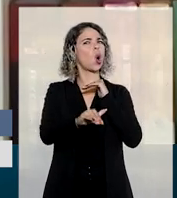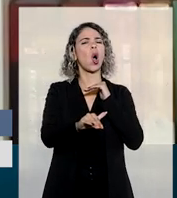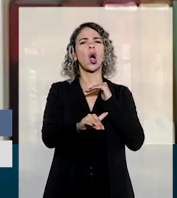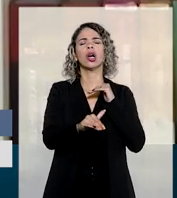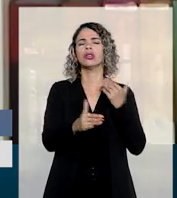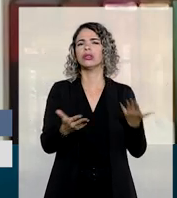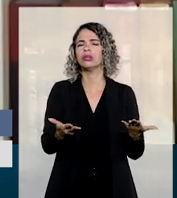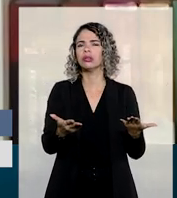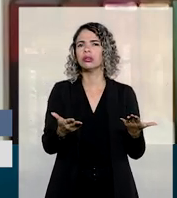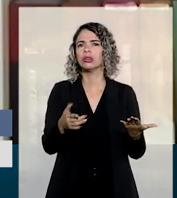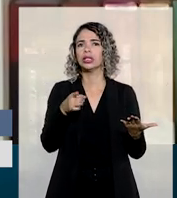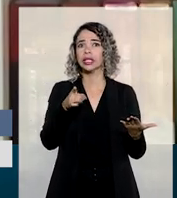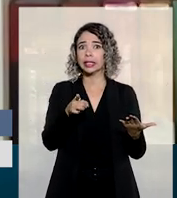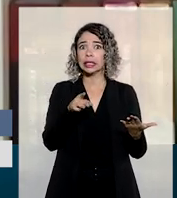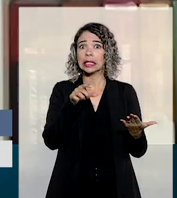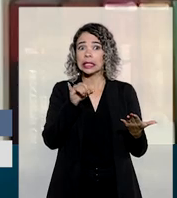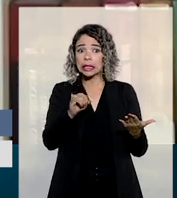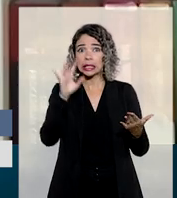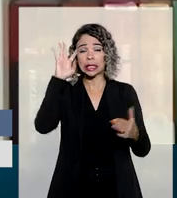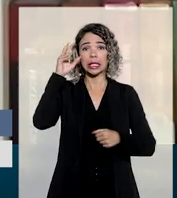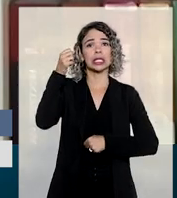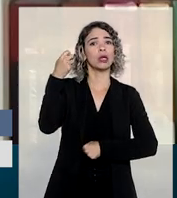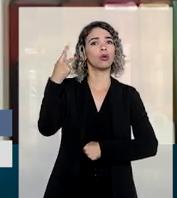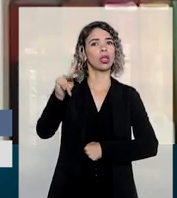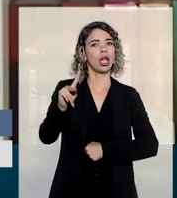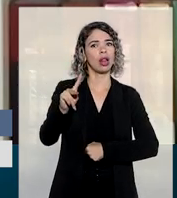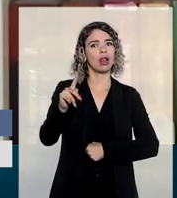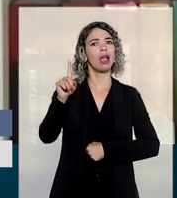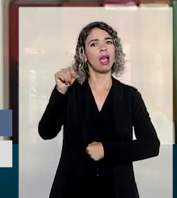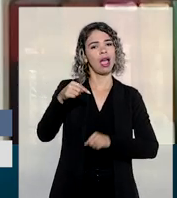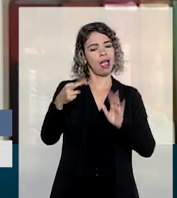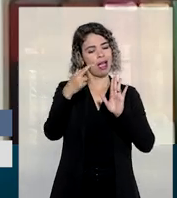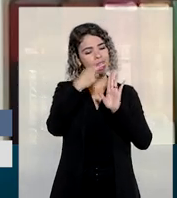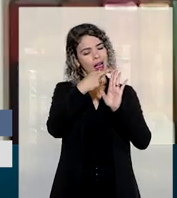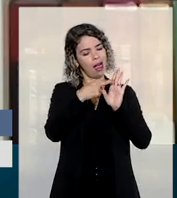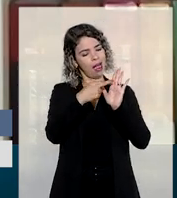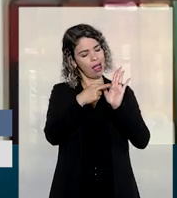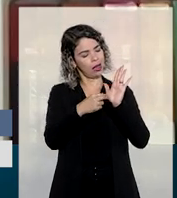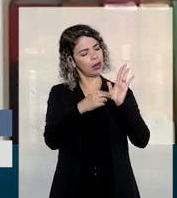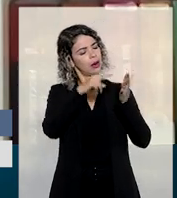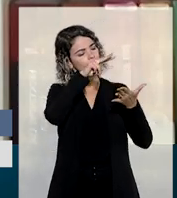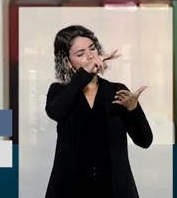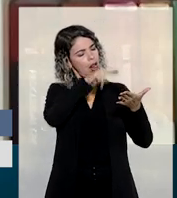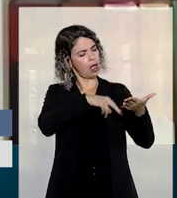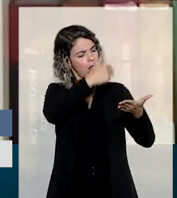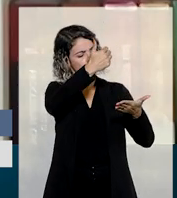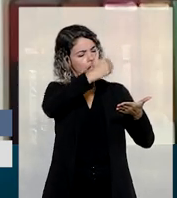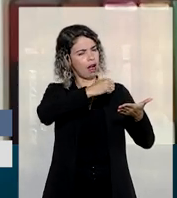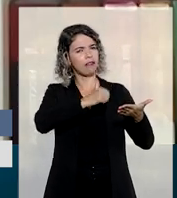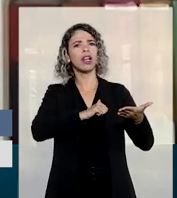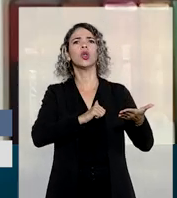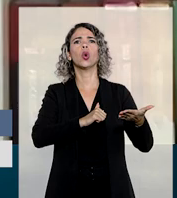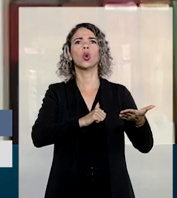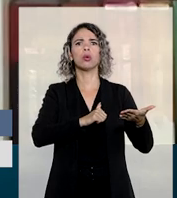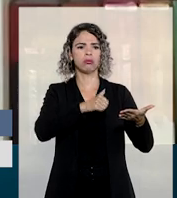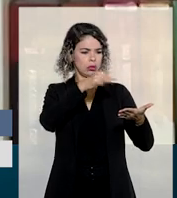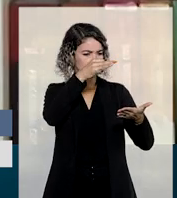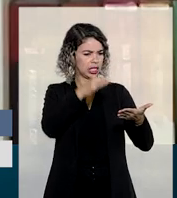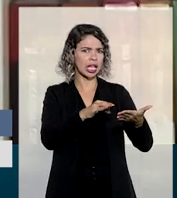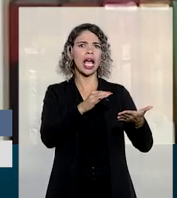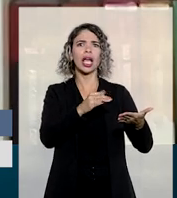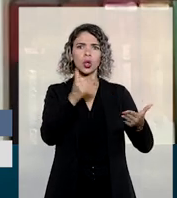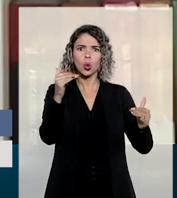que nega seguimento a um recurso especial, se essa decisão se enquadrar numa daquelas hipóteses do artigo